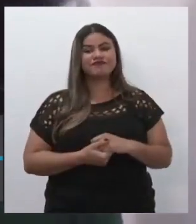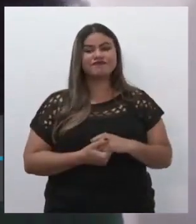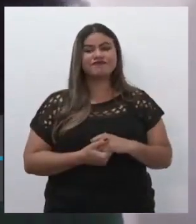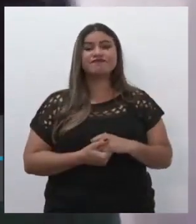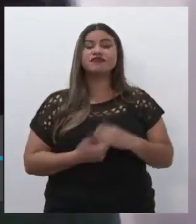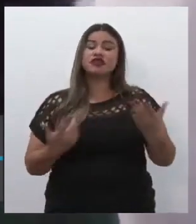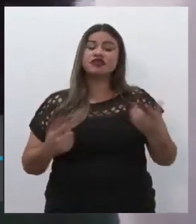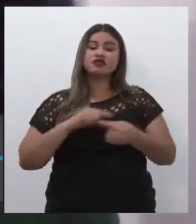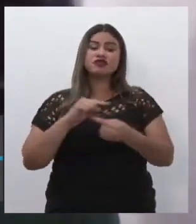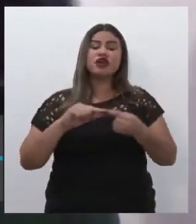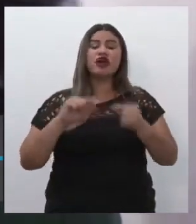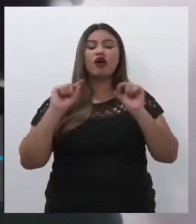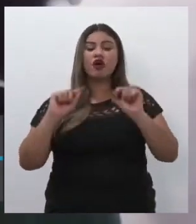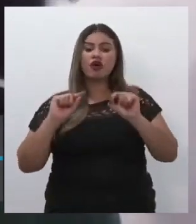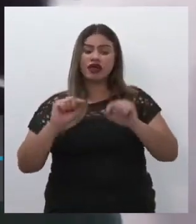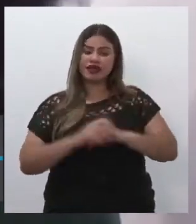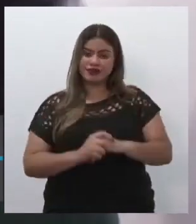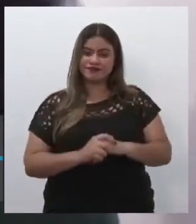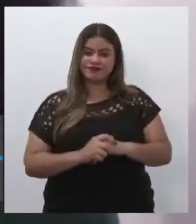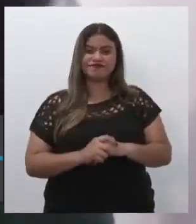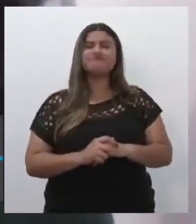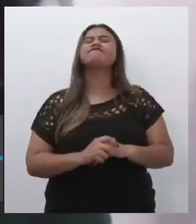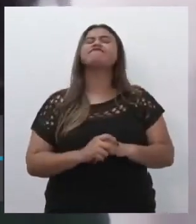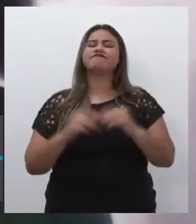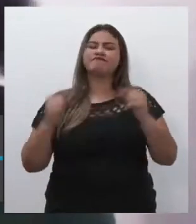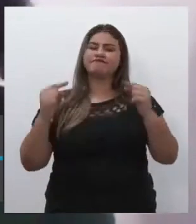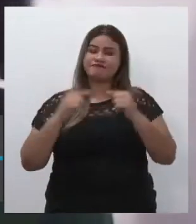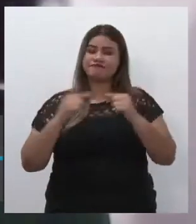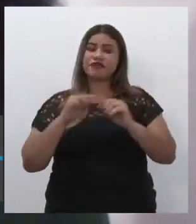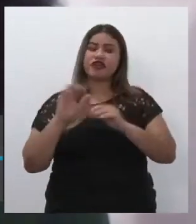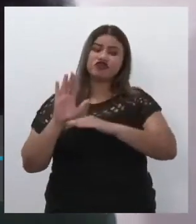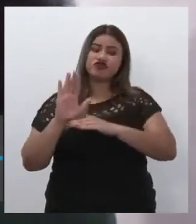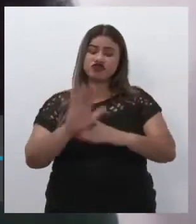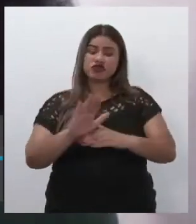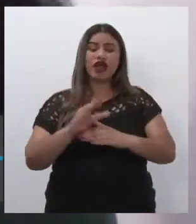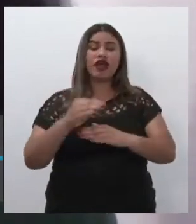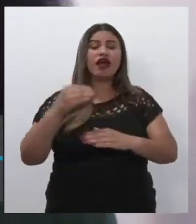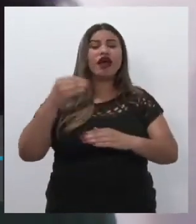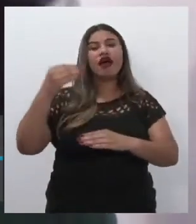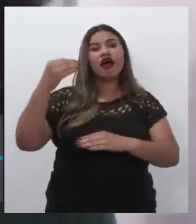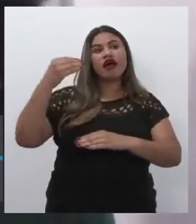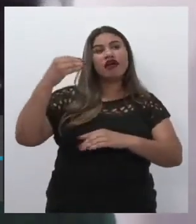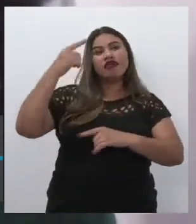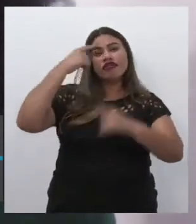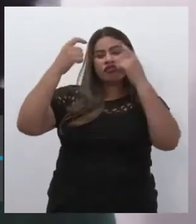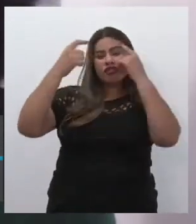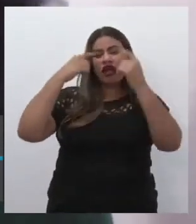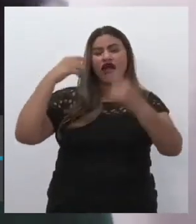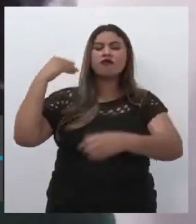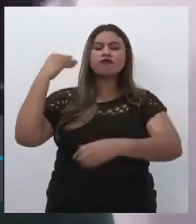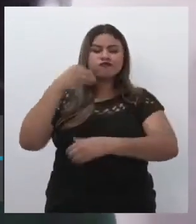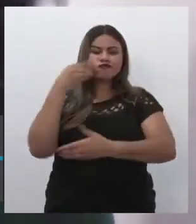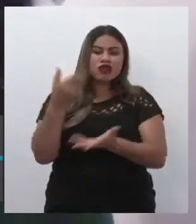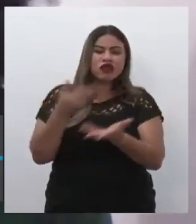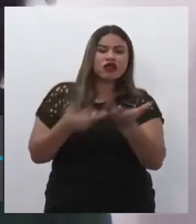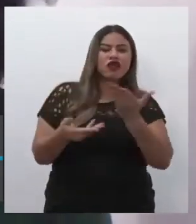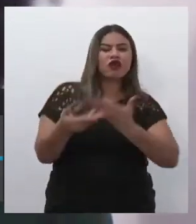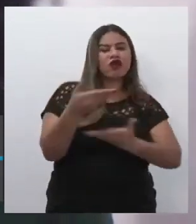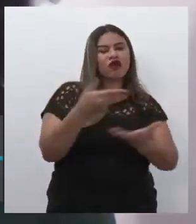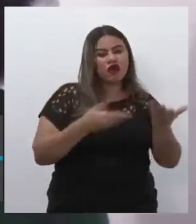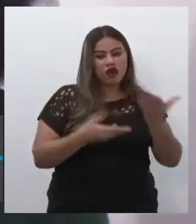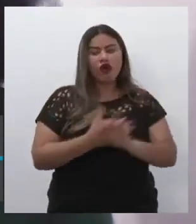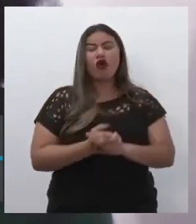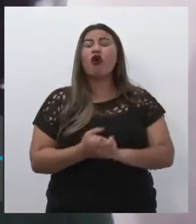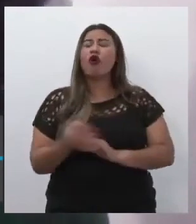nossa intenção mesmo é sempre essa, né? Compartilhar essas ideias. É óbvio que a gente